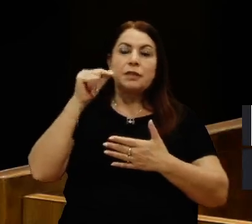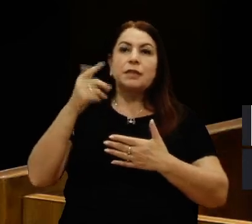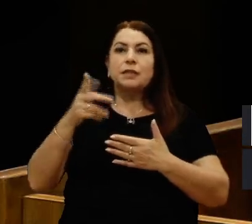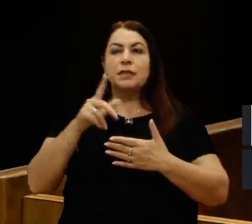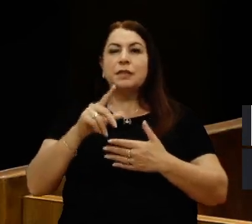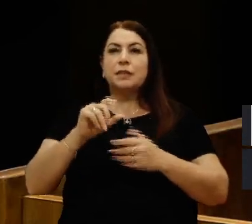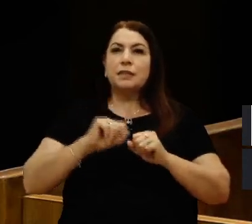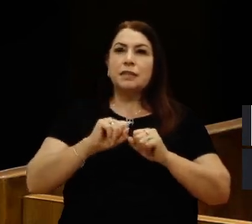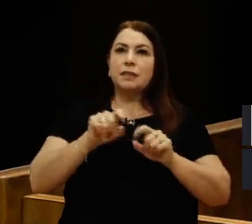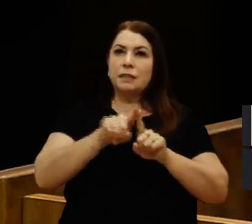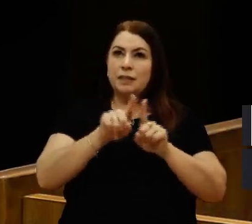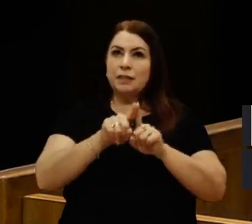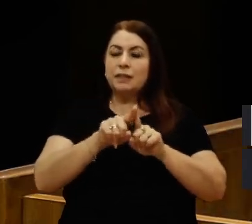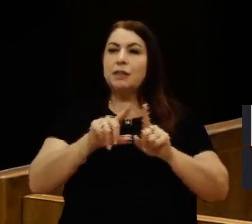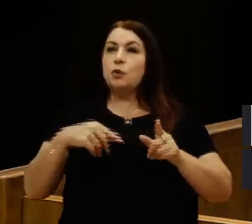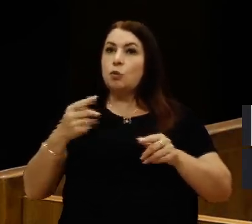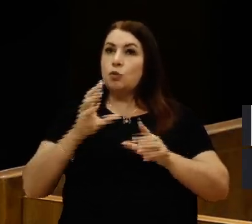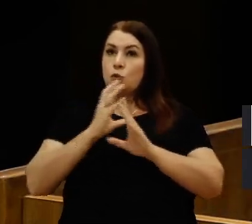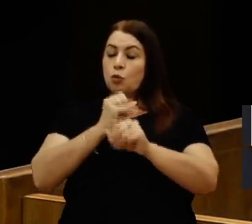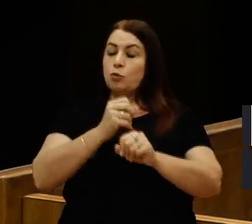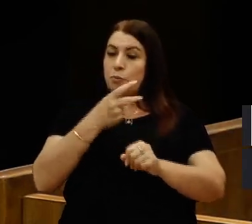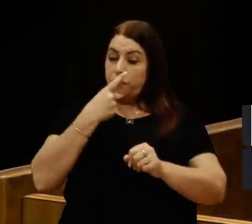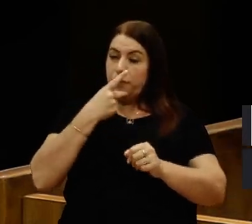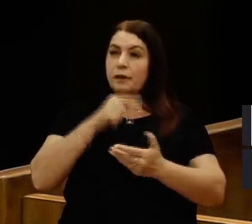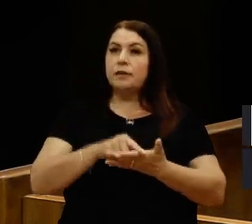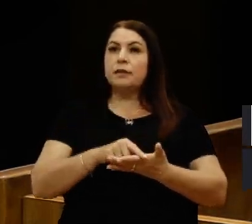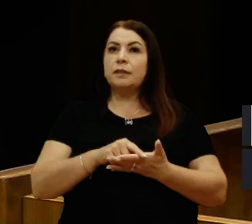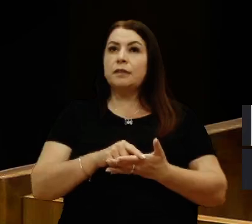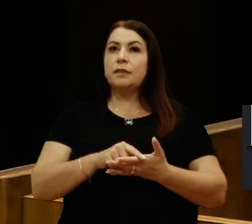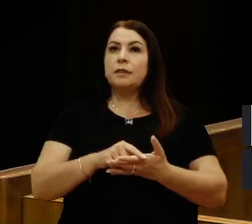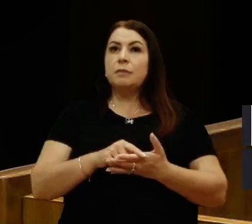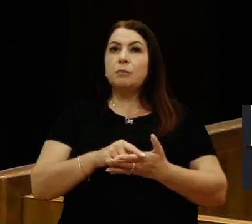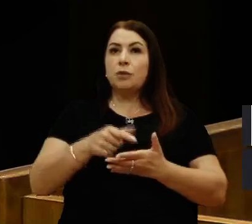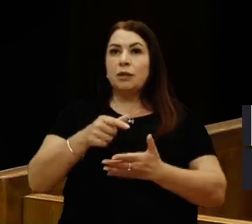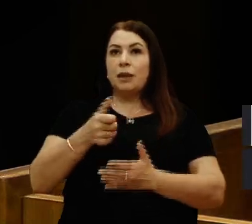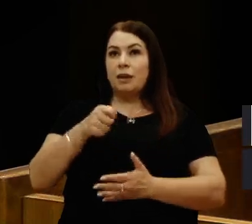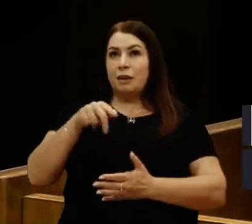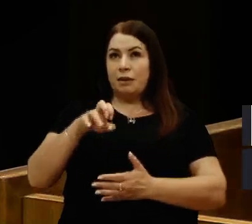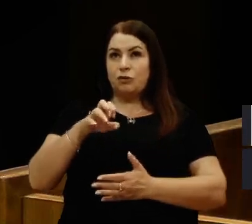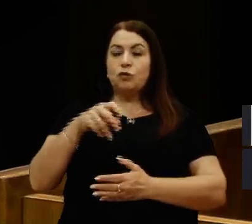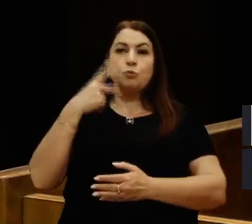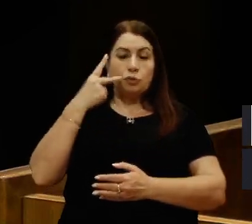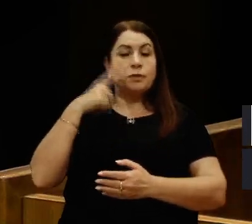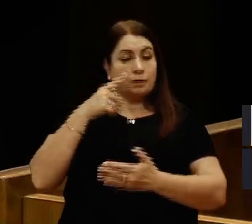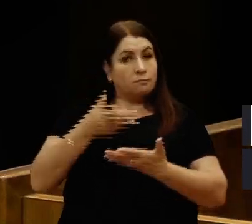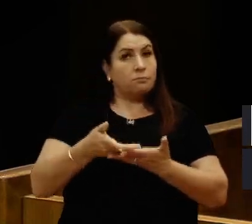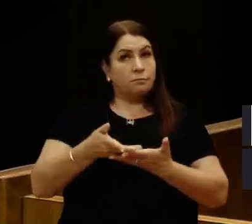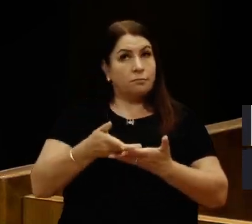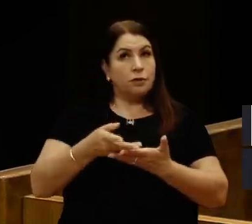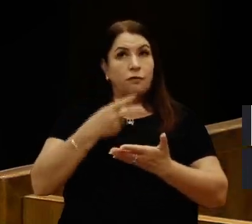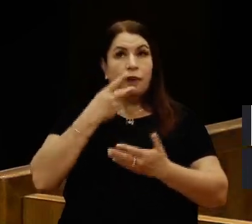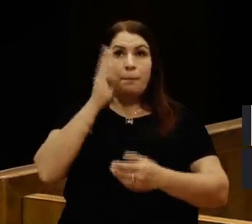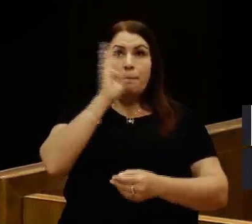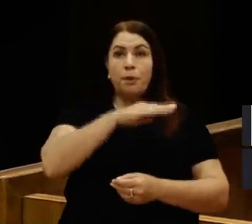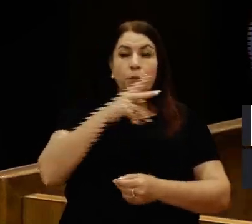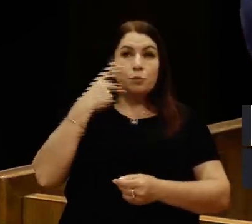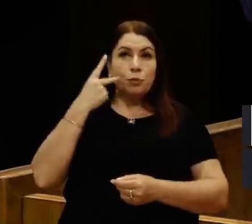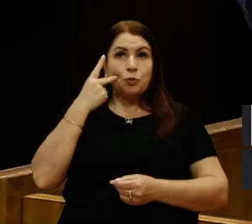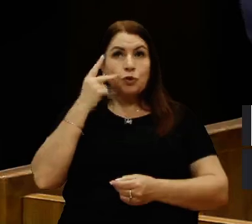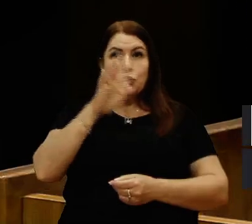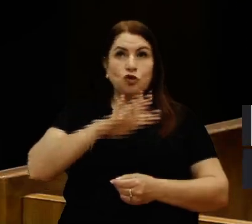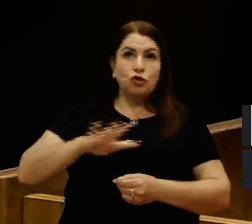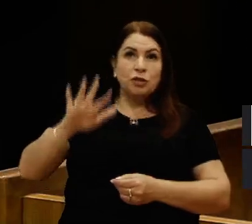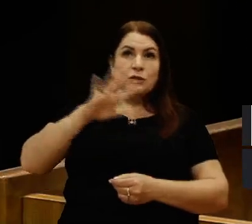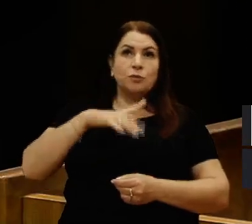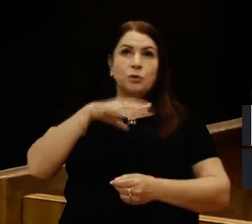são defenestrados. E hoje concluo minha fala, porque a antipolítica tem isso, de falar mal dos políticos. Em geral,